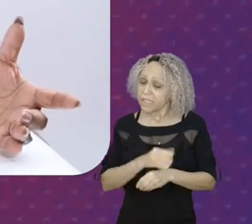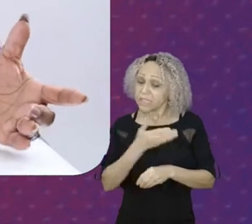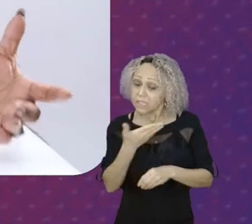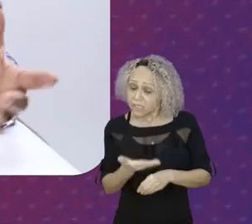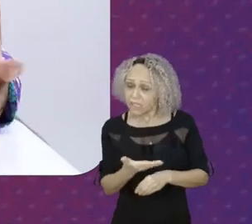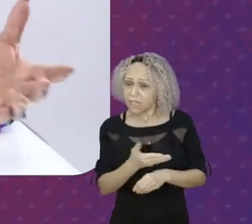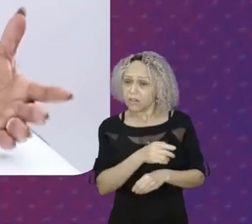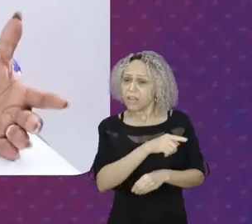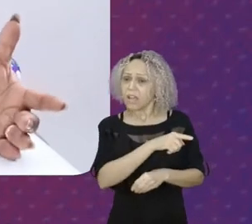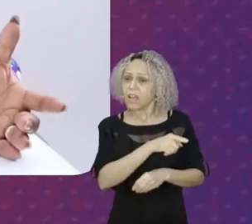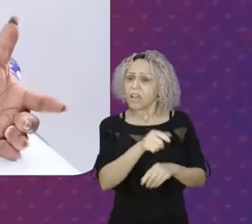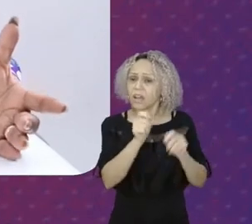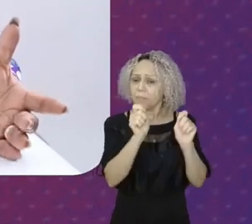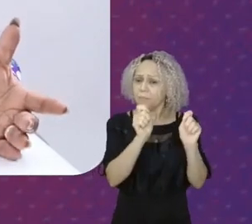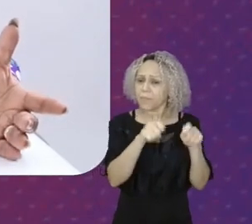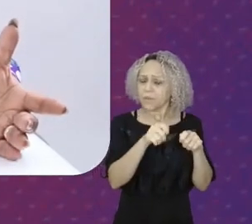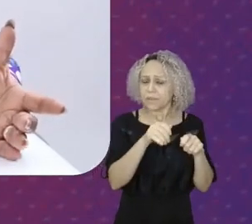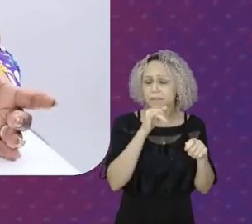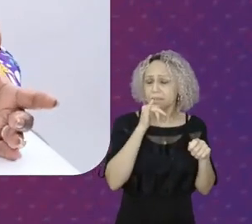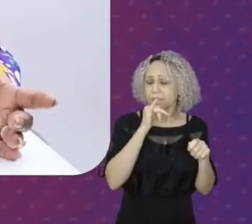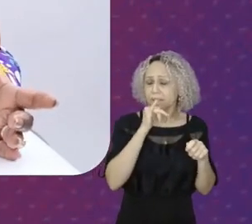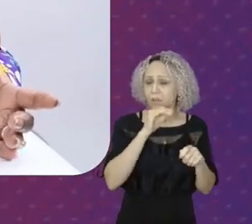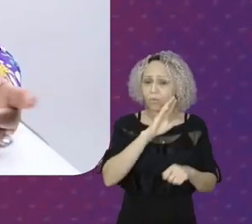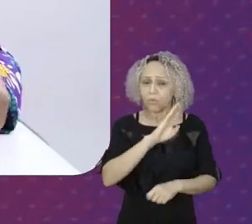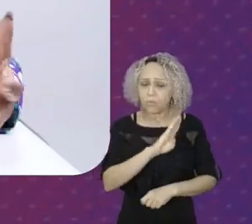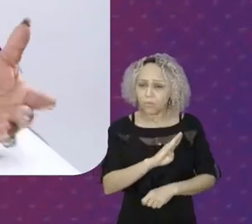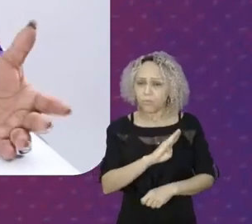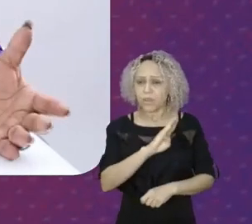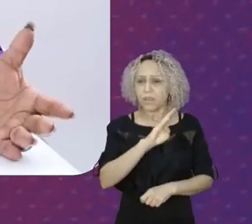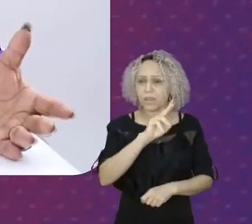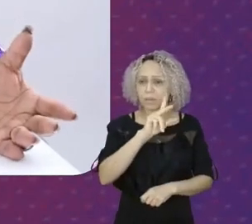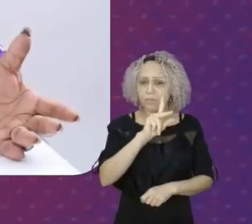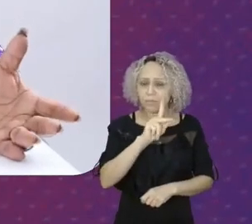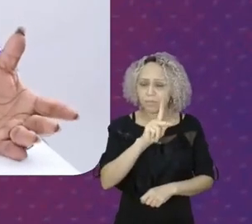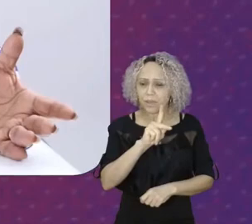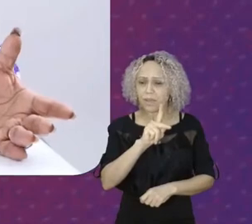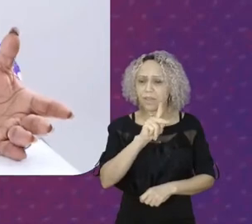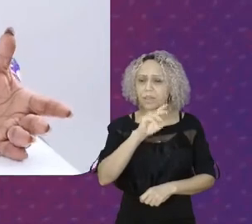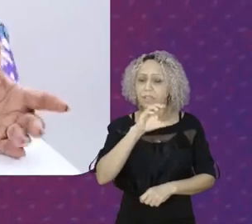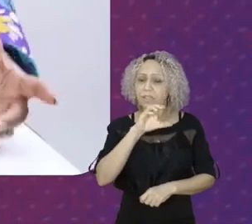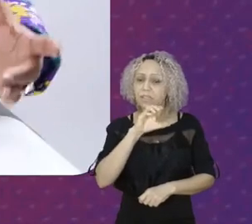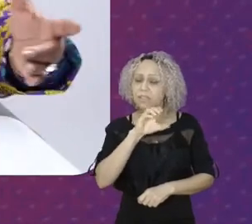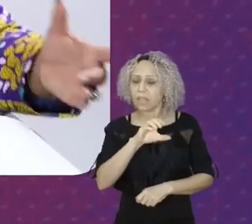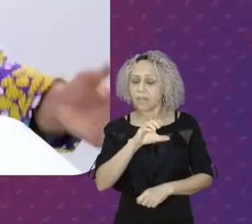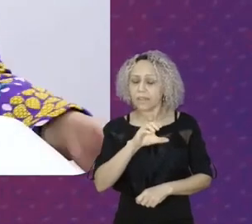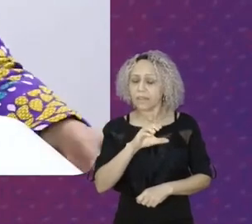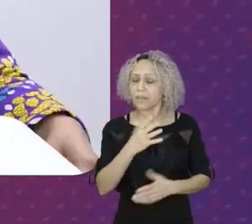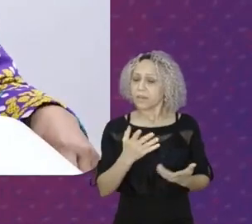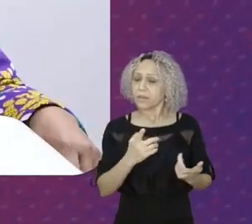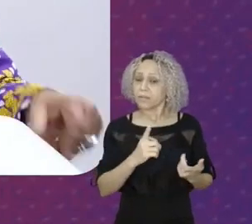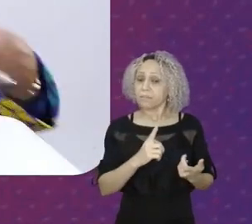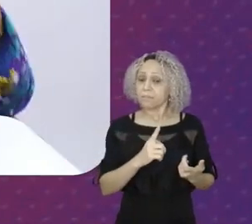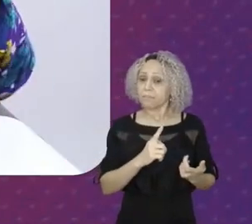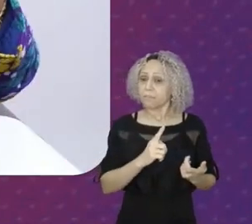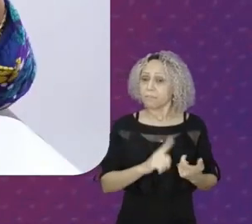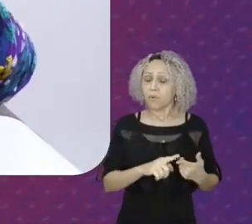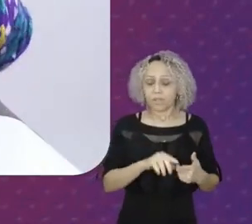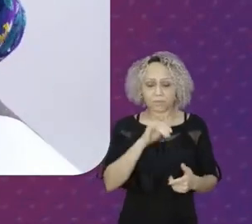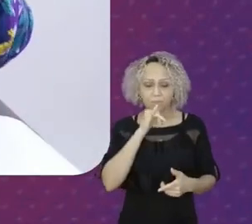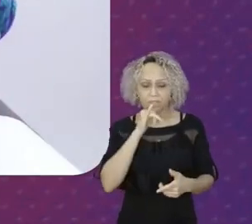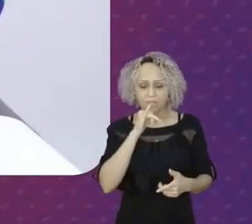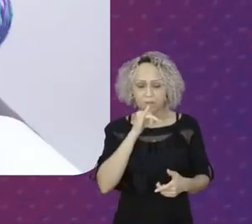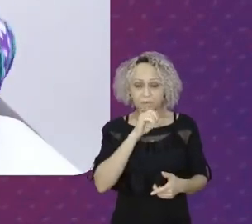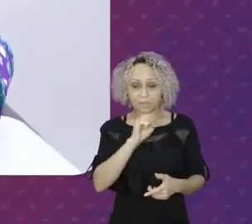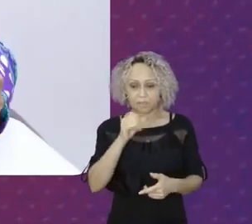a pessoa com deficiência perde. Ou seja, então as mães não podem sequer trabalhar, porque se ganhar um